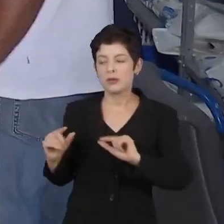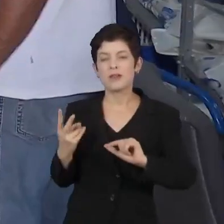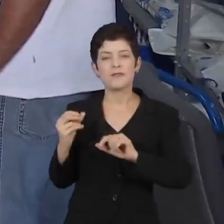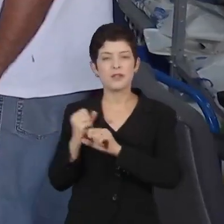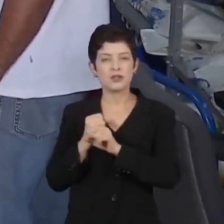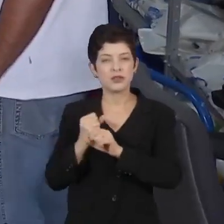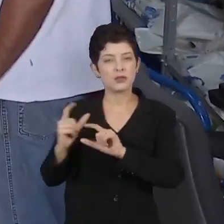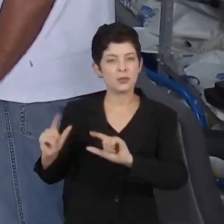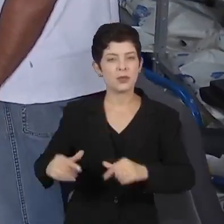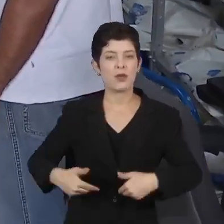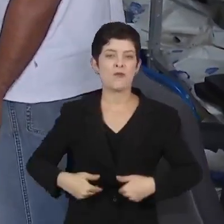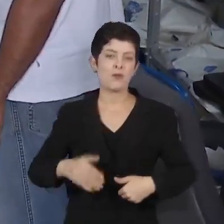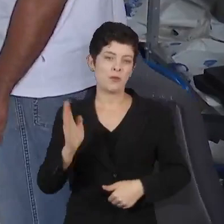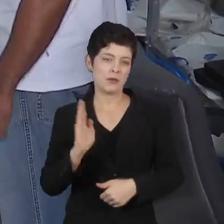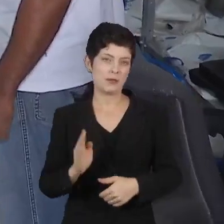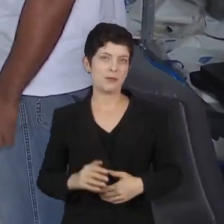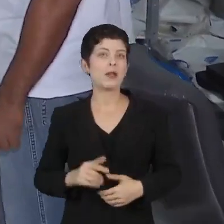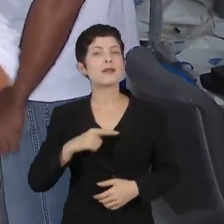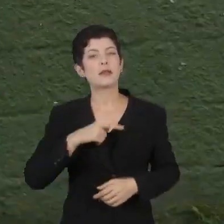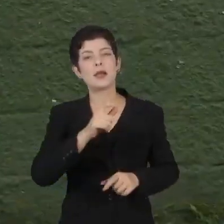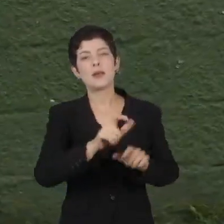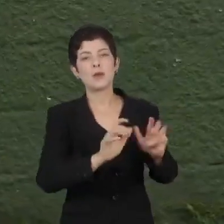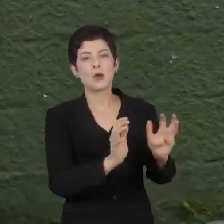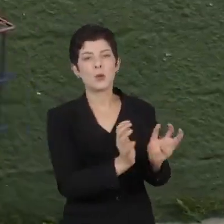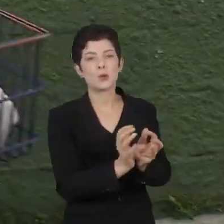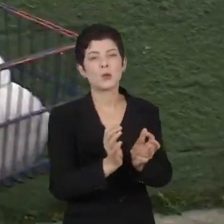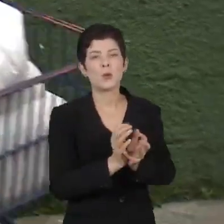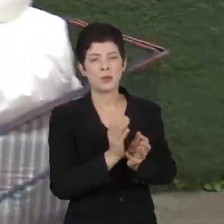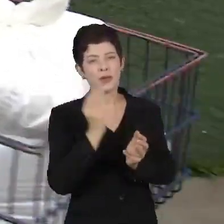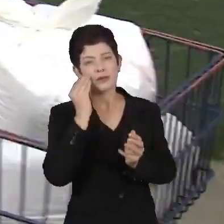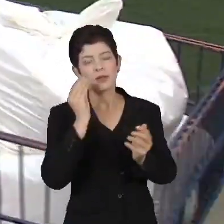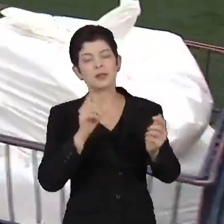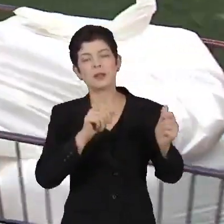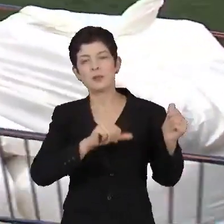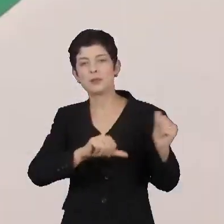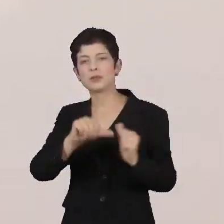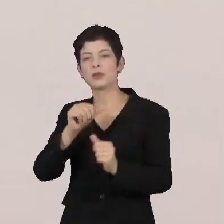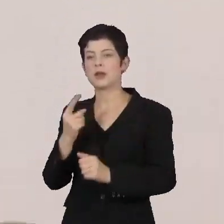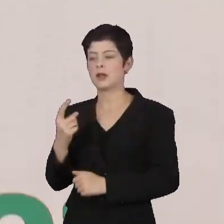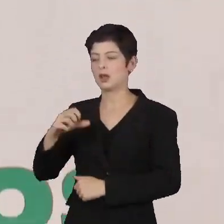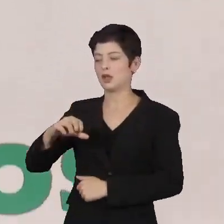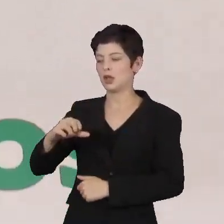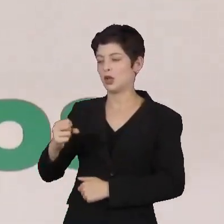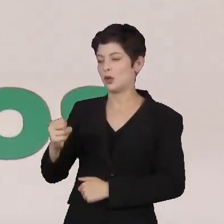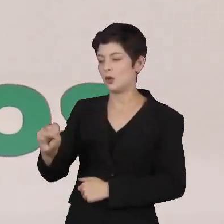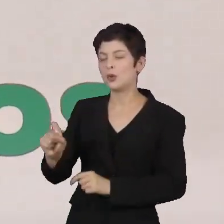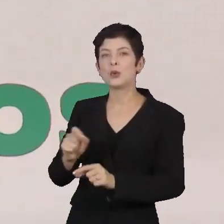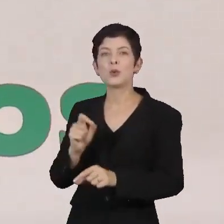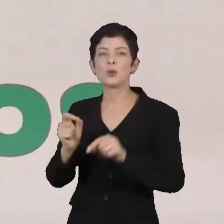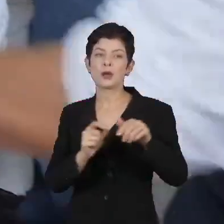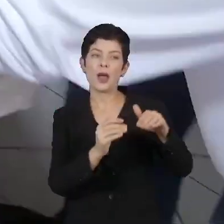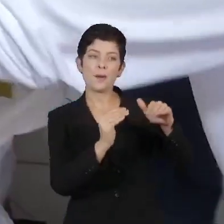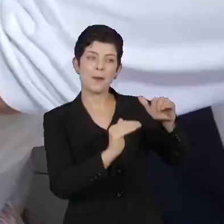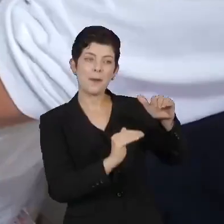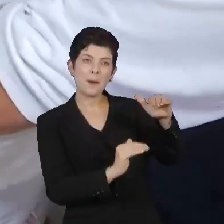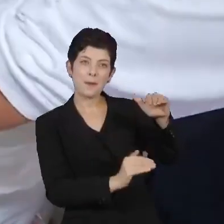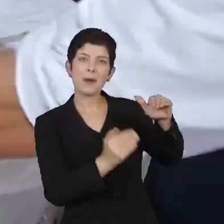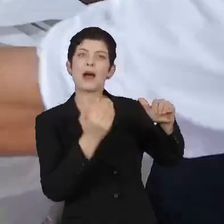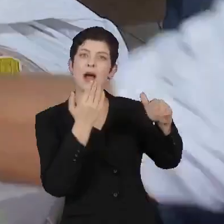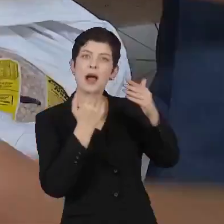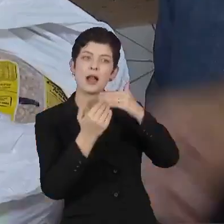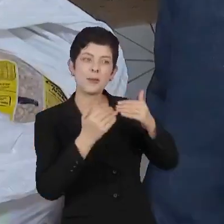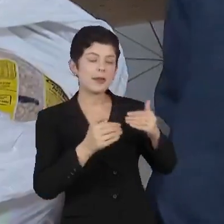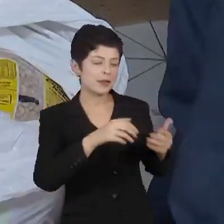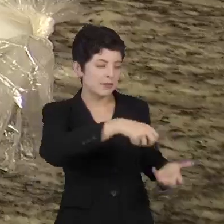Brasil. Tem gente tentando mudar esse cenário. Desde 1998, a ONG Banco de Alimentos redireciona para a mesa dos